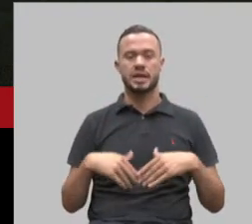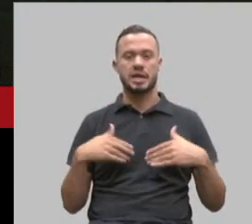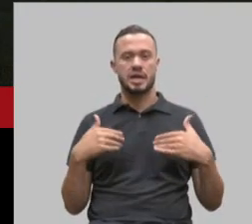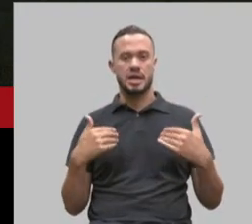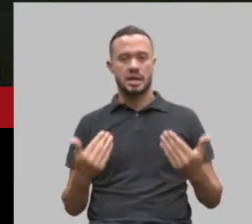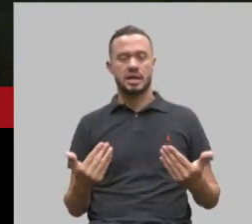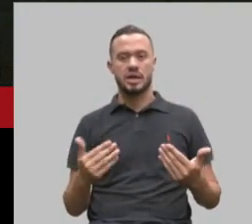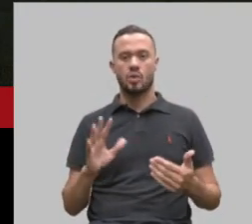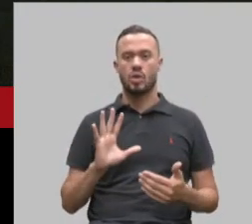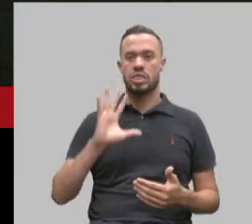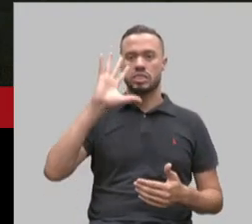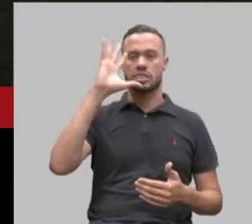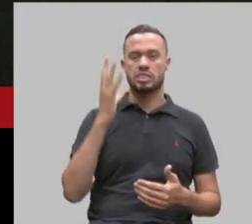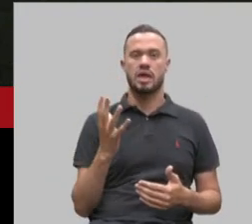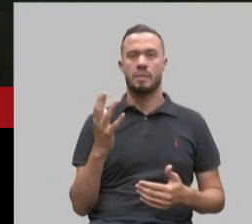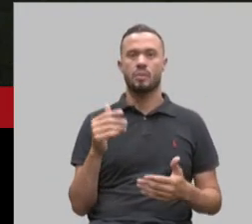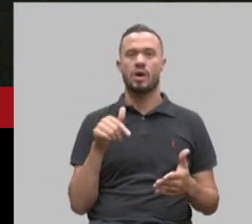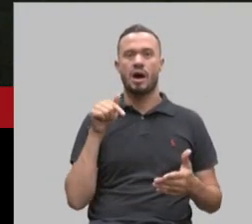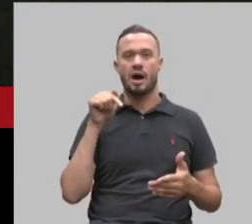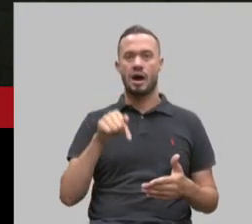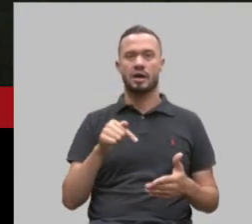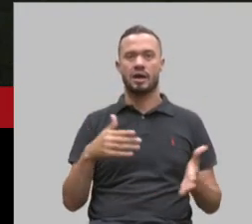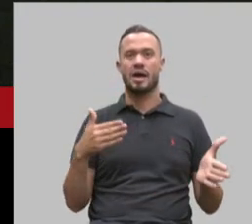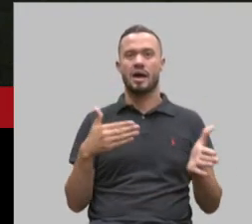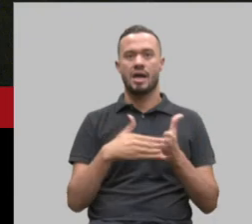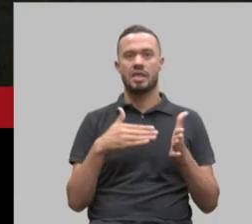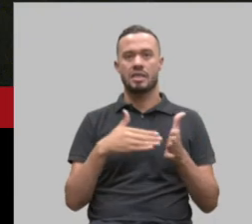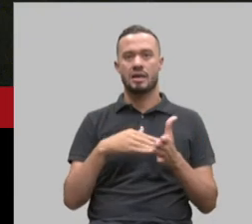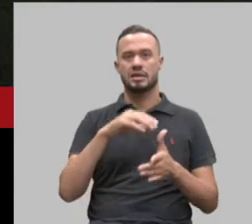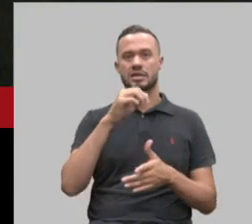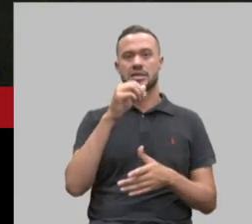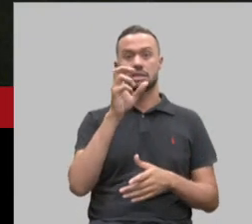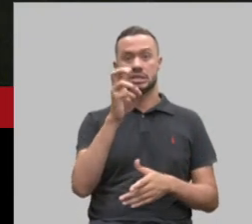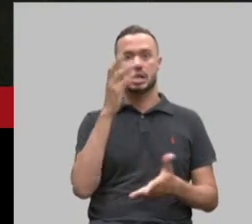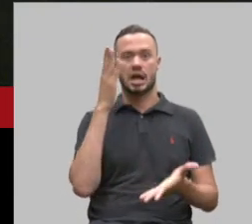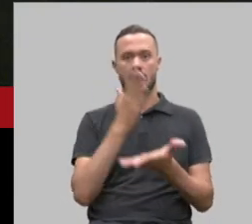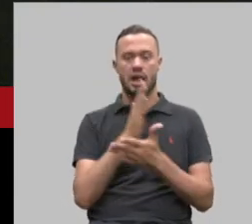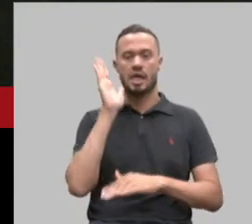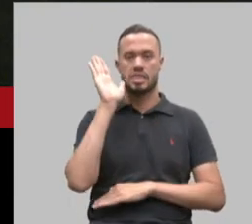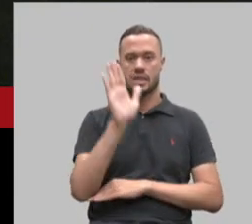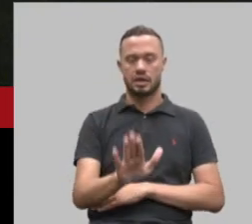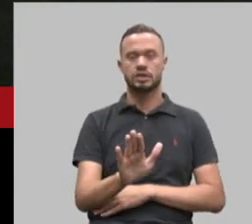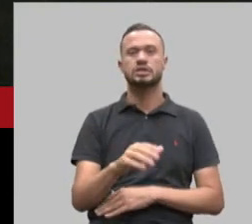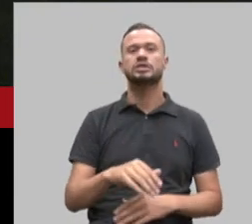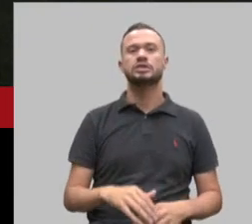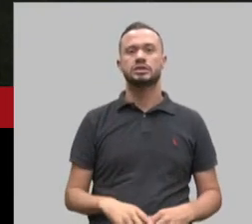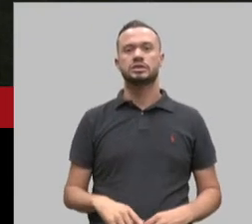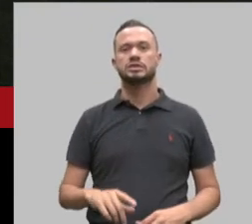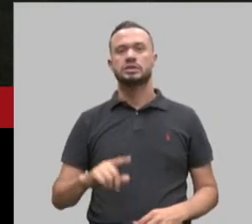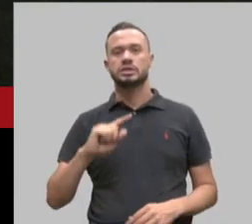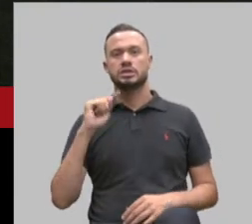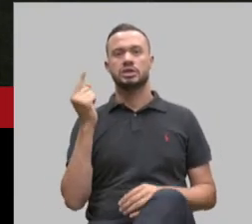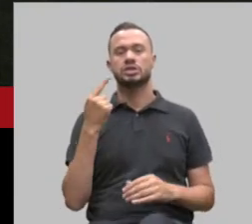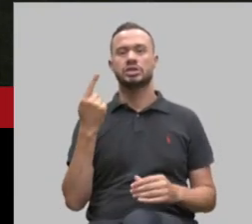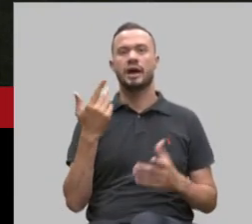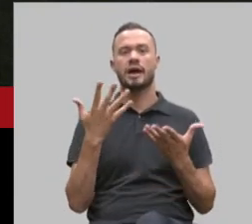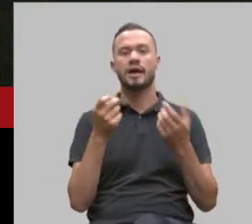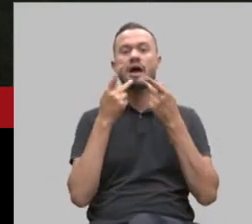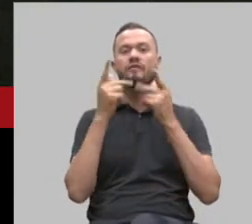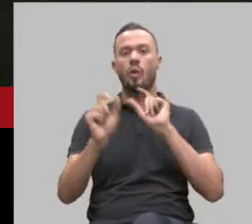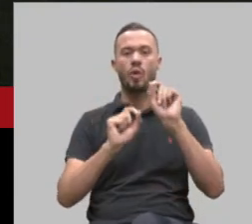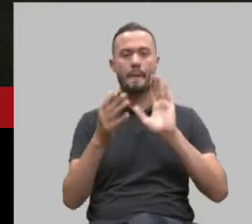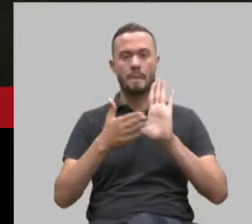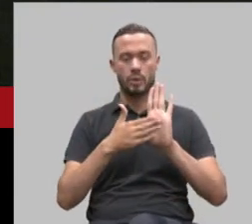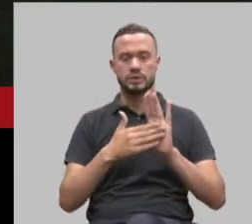tempo estimado aqui paraa nossa atividade até 17:30 né a gente tá propondo o seguinte a